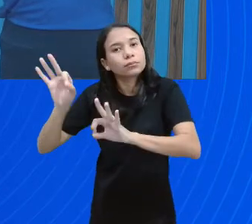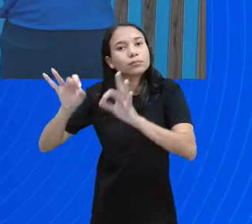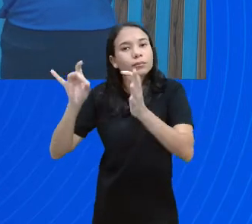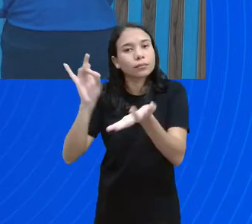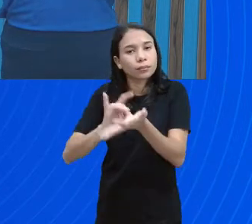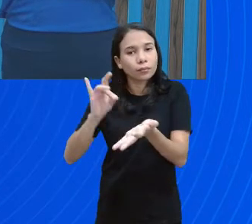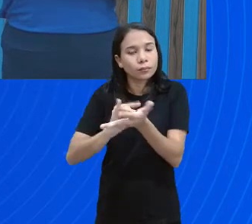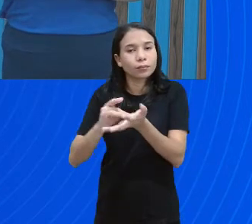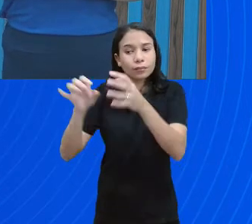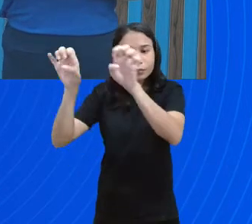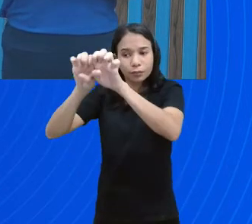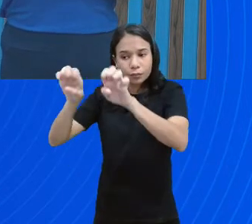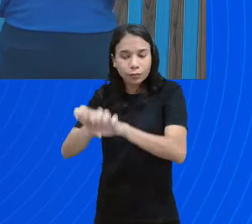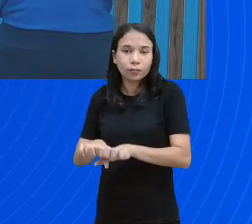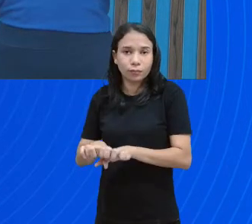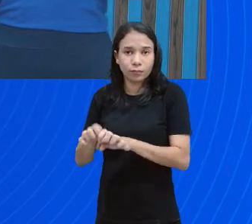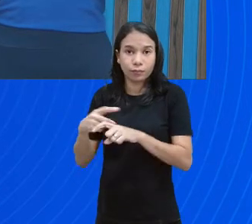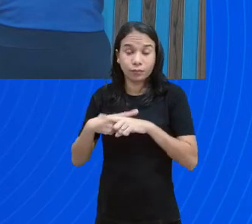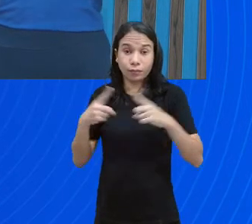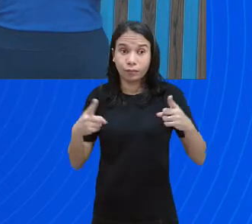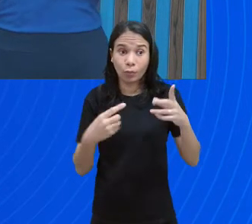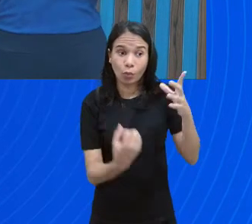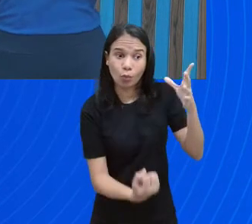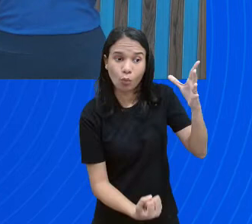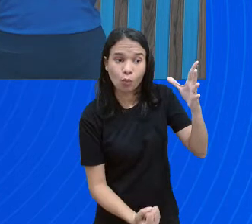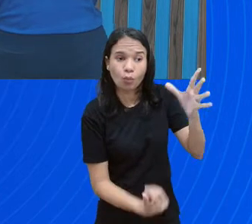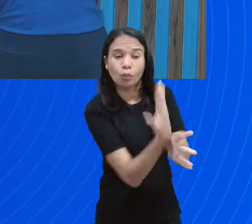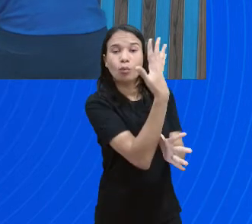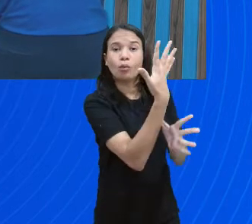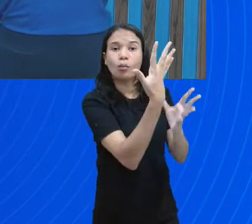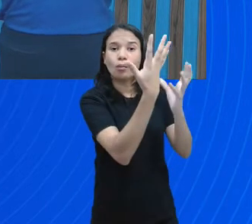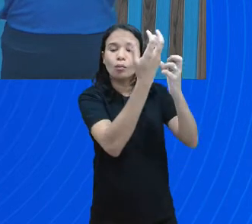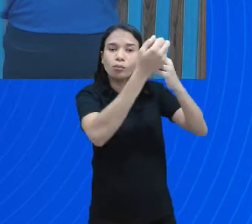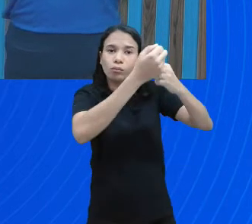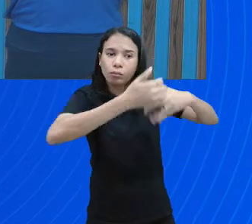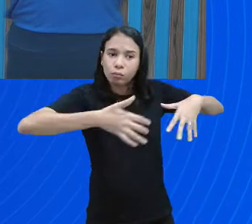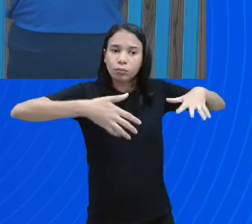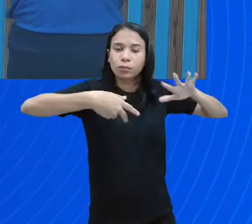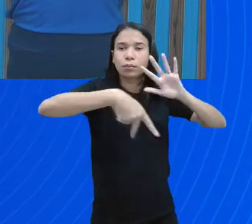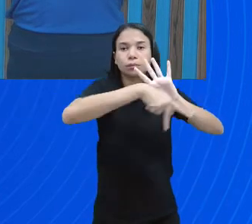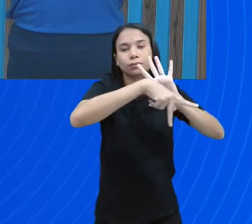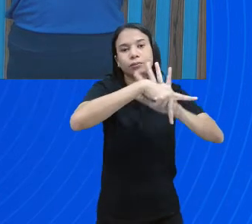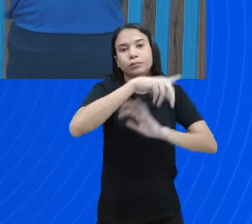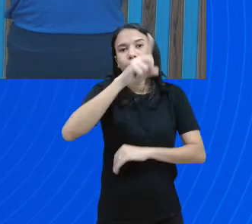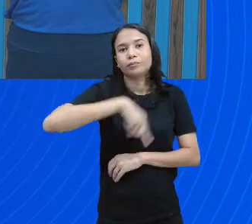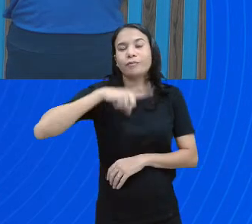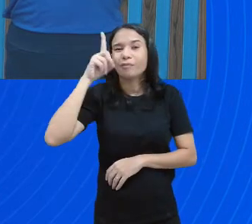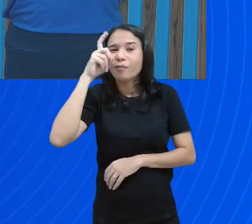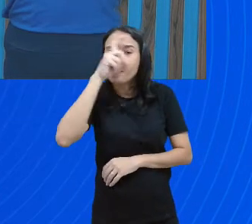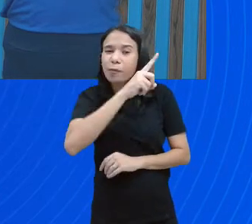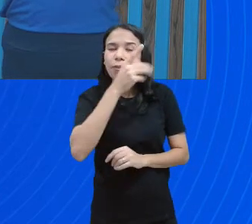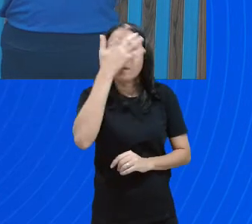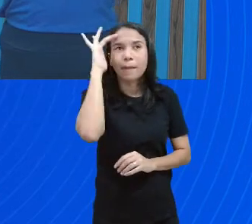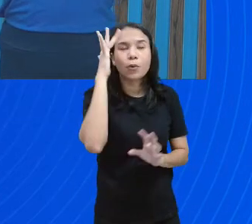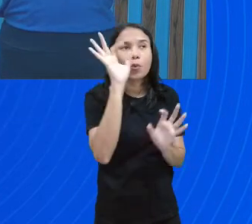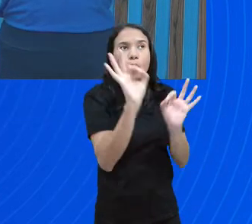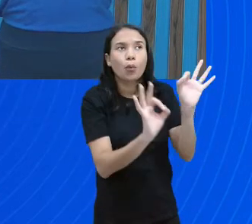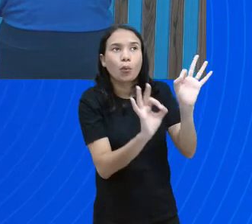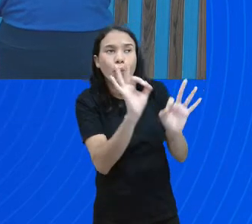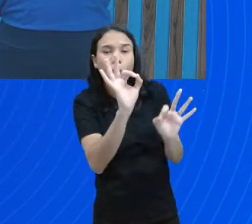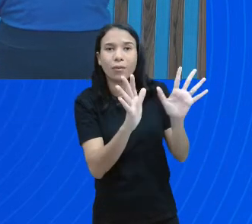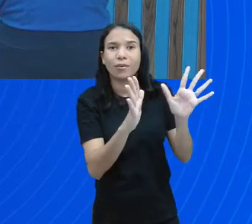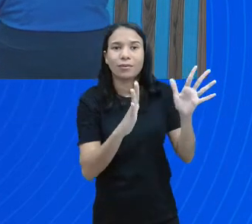mesmo, estruturada. O fenômeno já é algo do qual já é mais difícil, né?